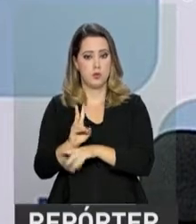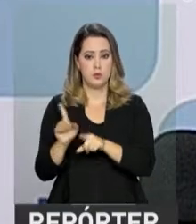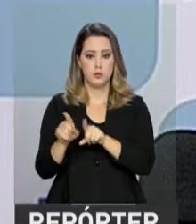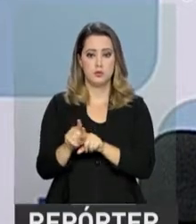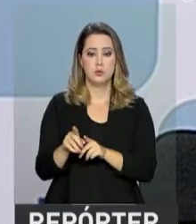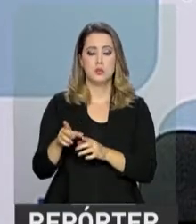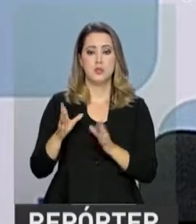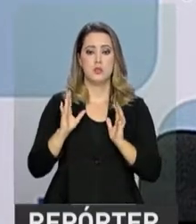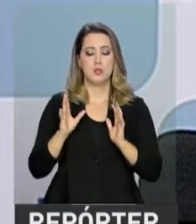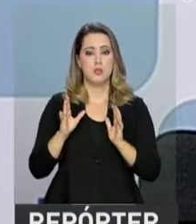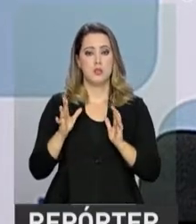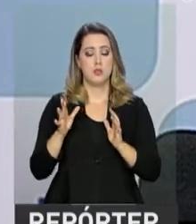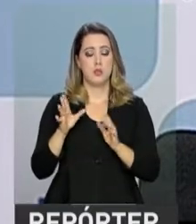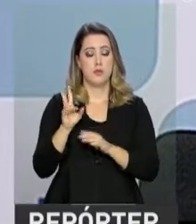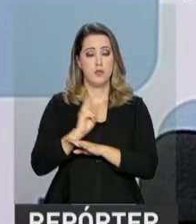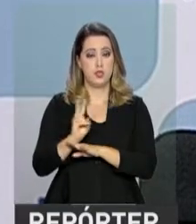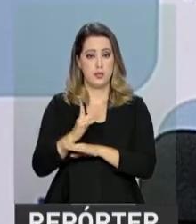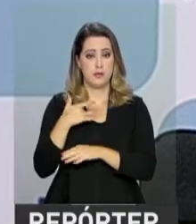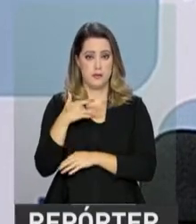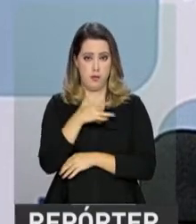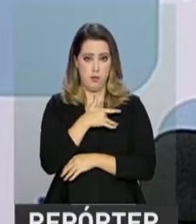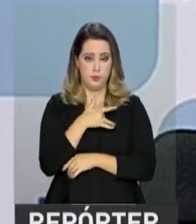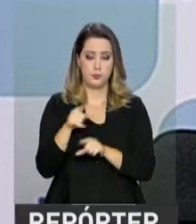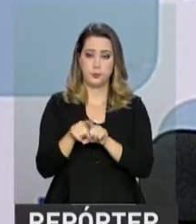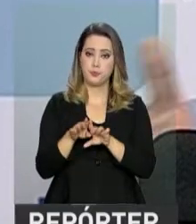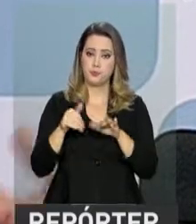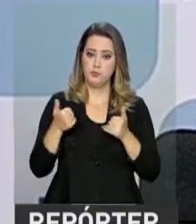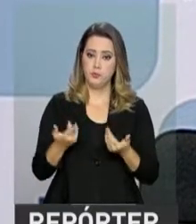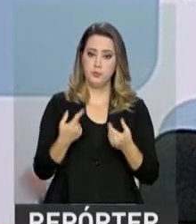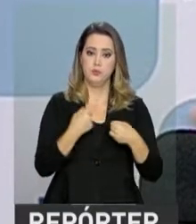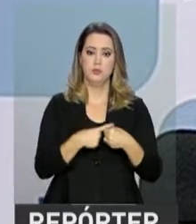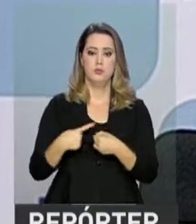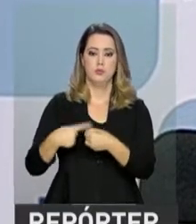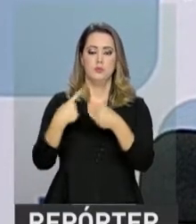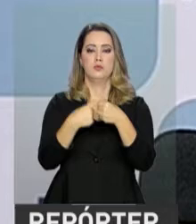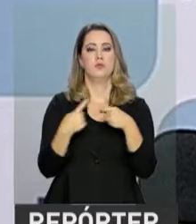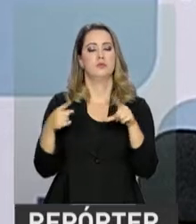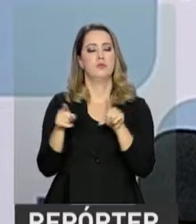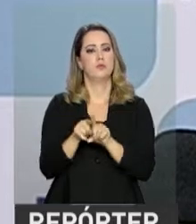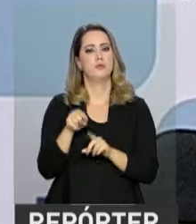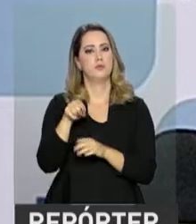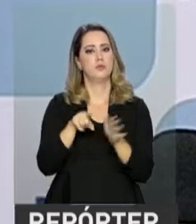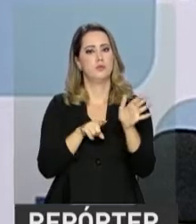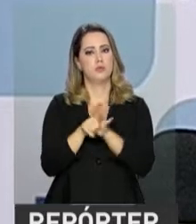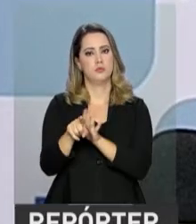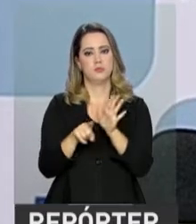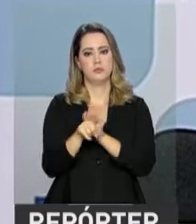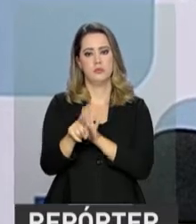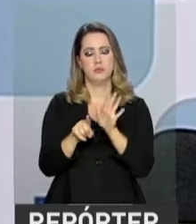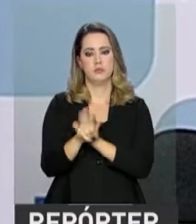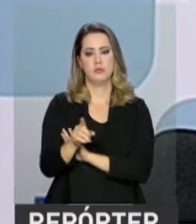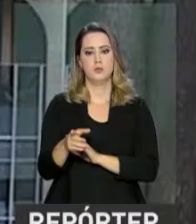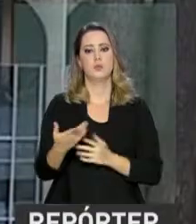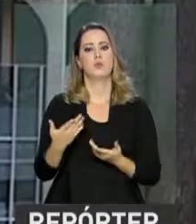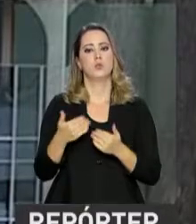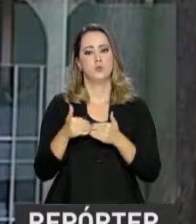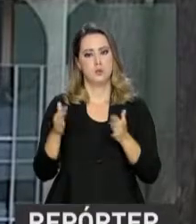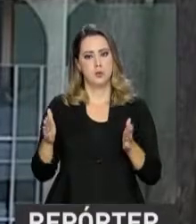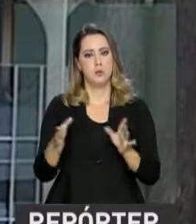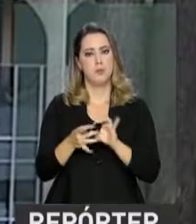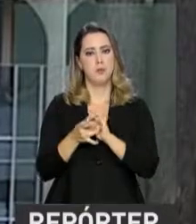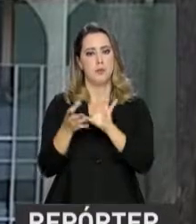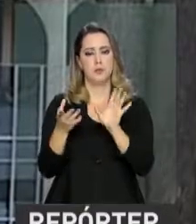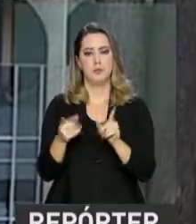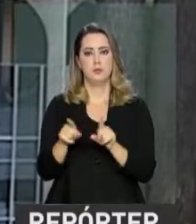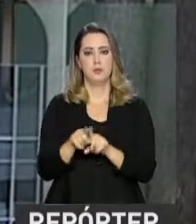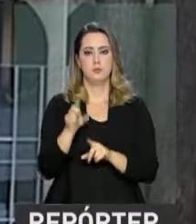da vigilância. E aí, os municípios, quando entregarem o seu levantamento, terão os recursos desbloqueados. Durante